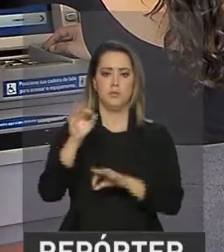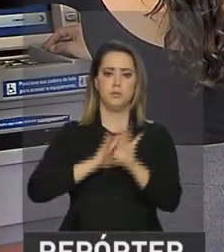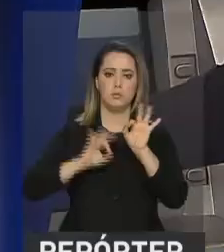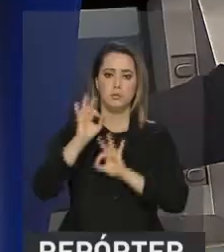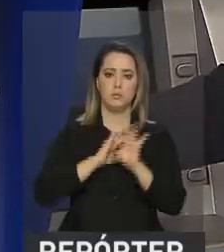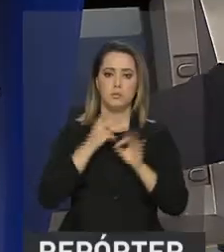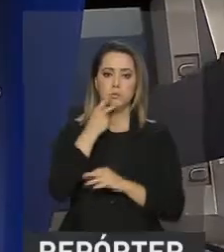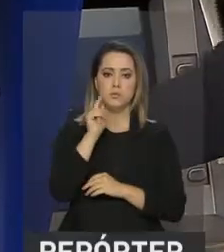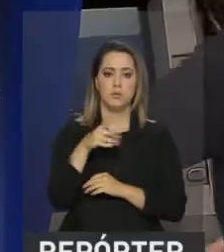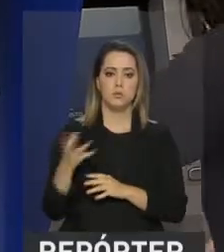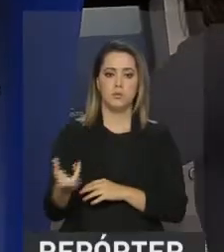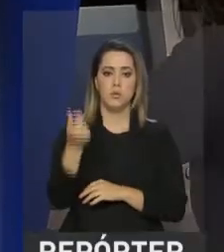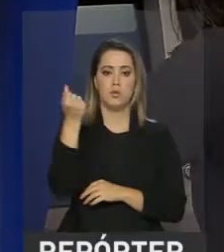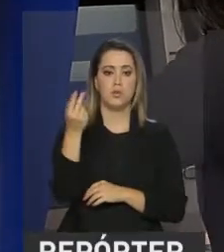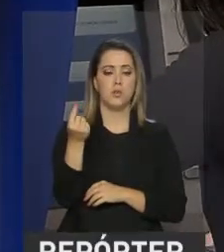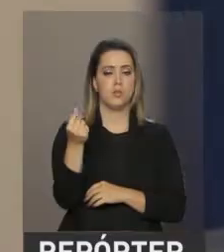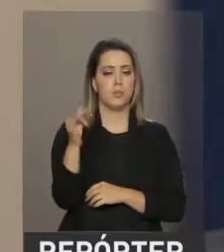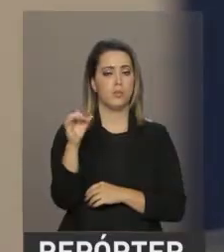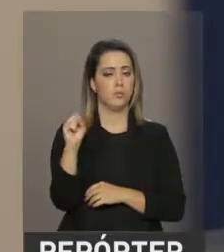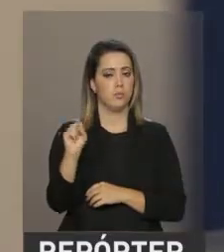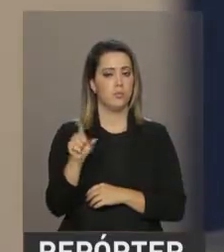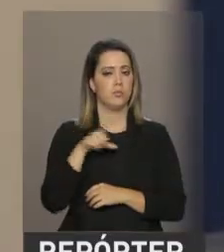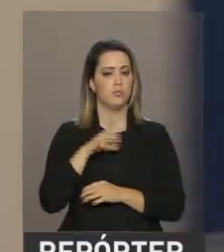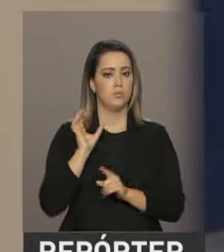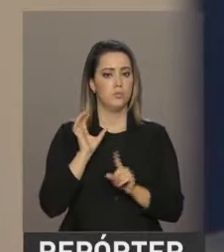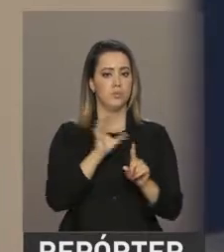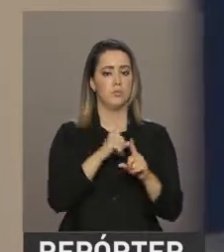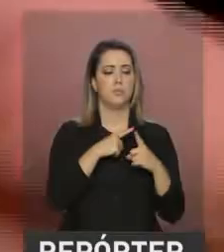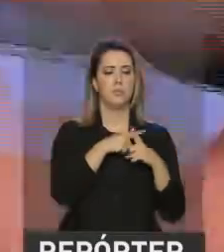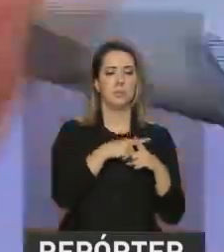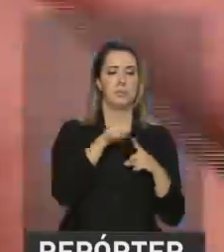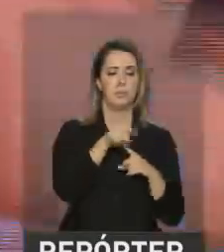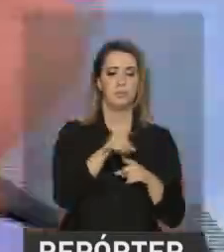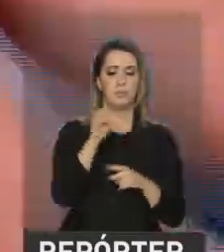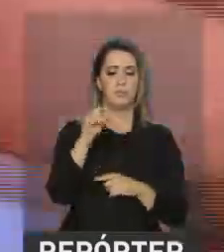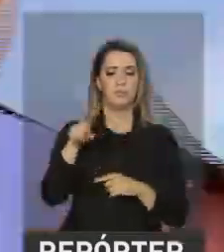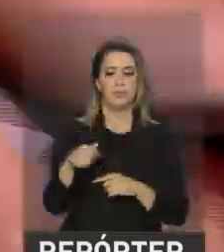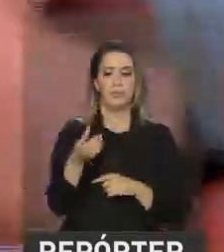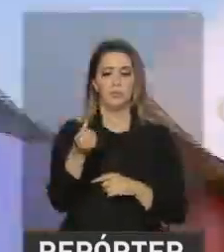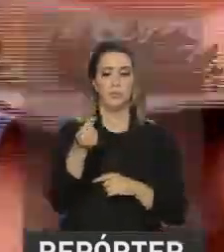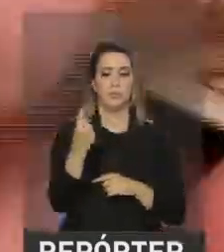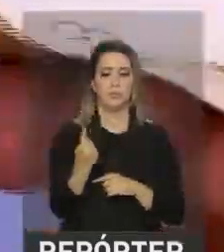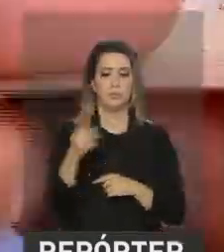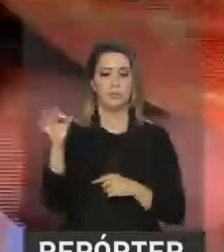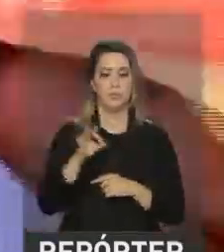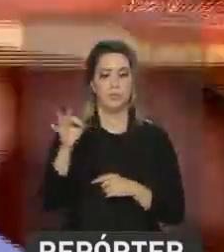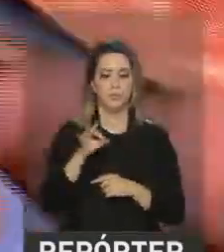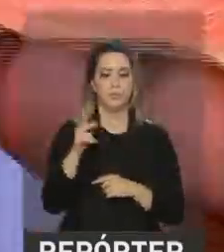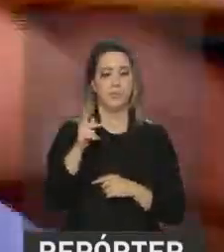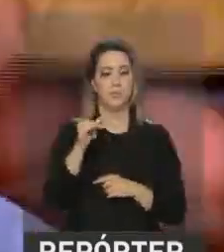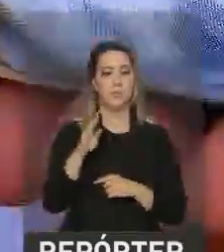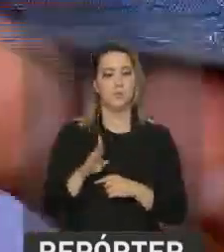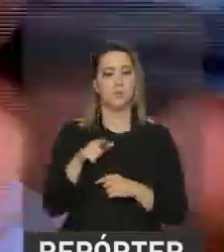e gestão o saque nas contas inativas terá um impacto positivo de 0,61 pontos percentuais no pib